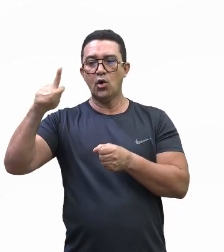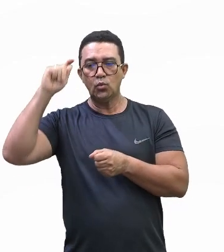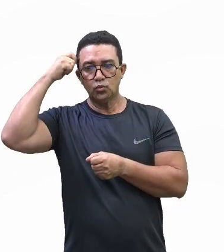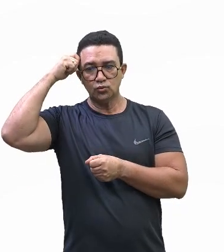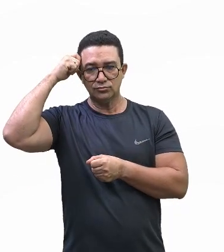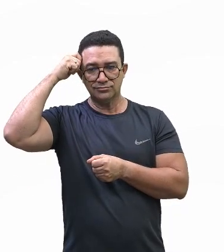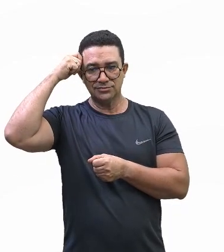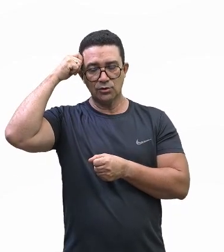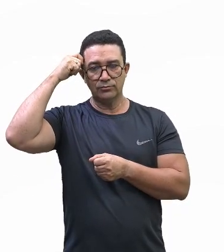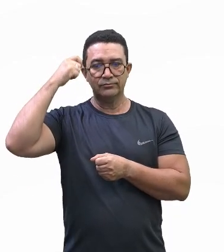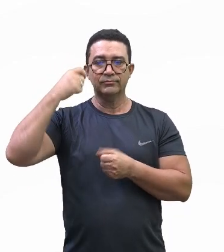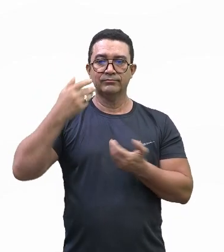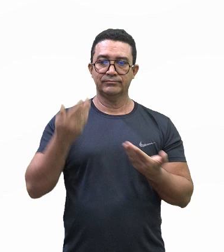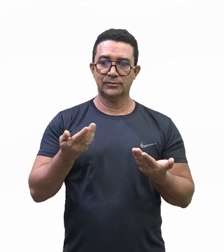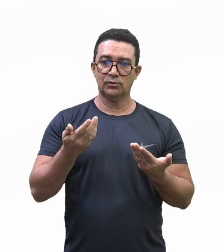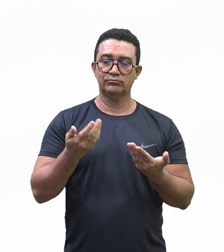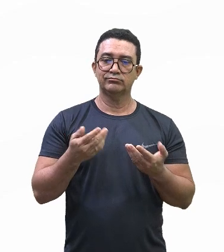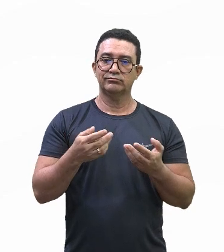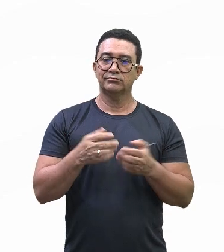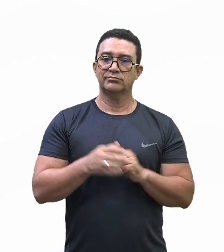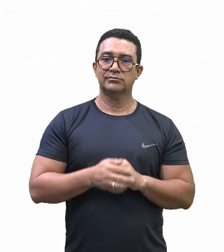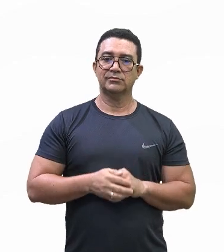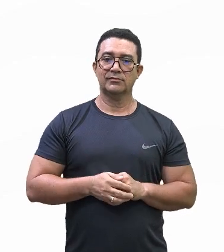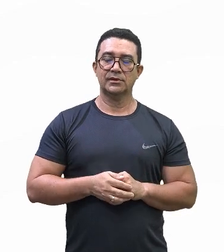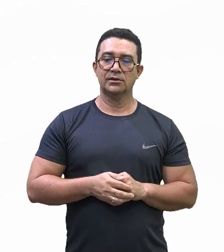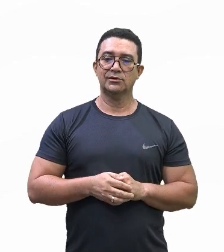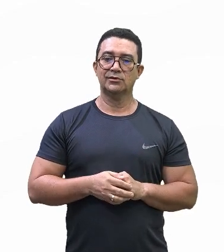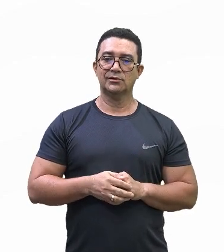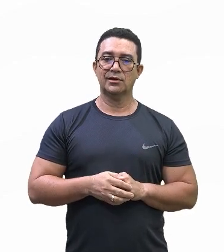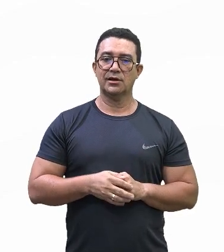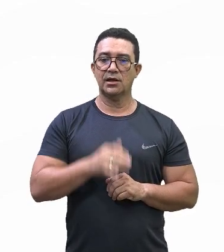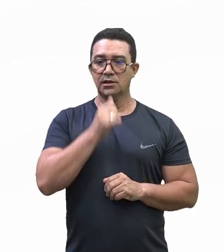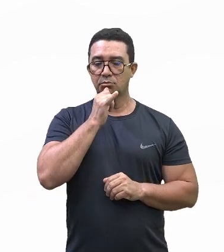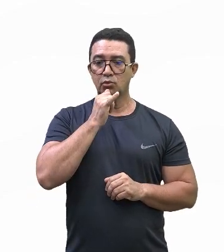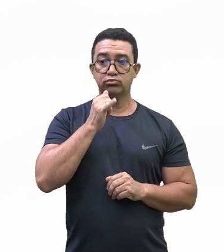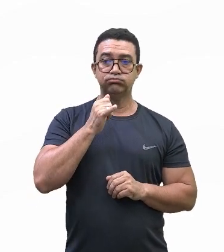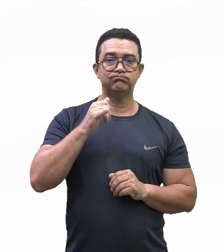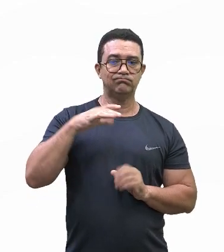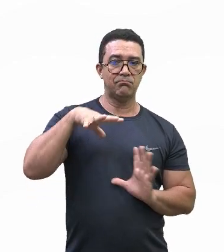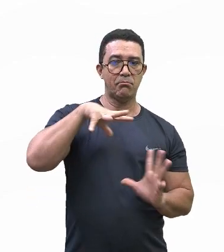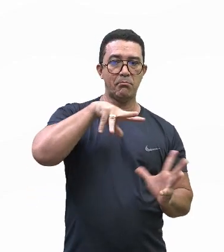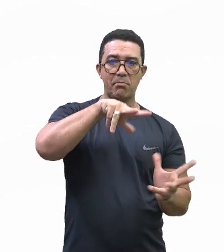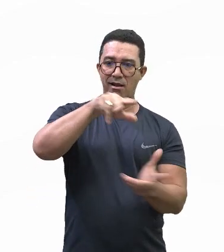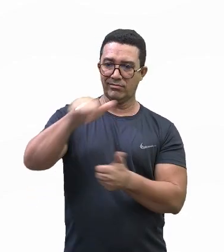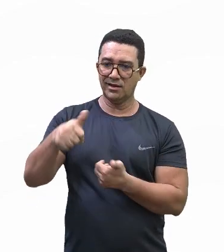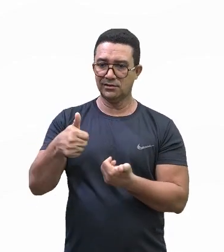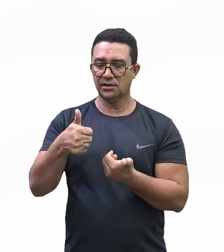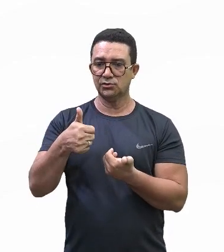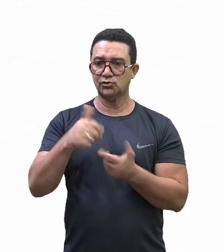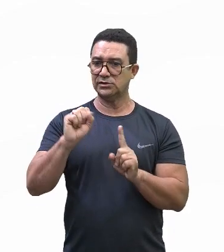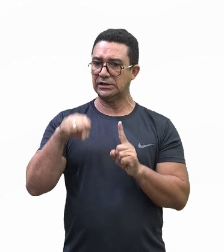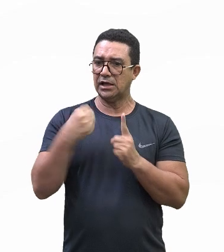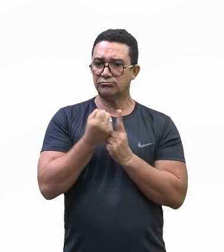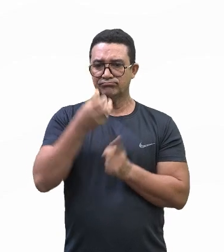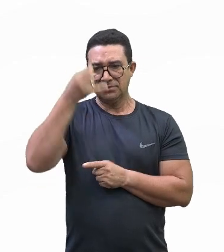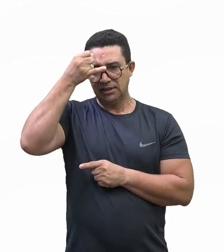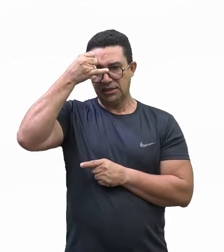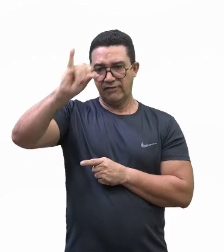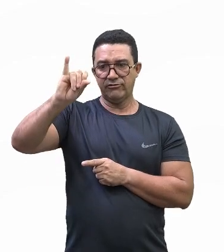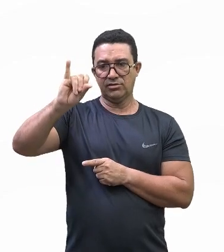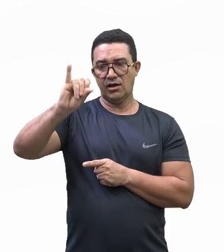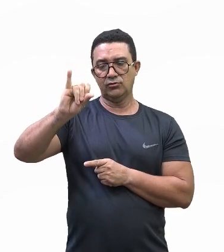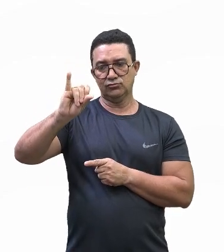tendência é que eles, né, a gente está deixando, né, o planeta, a sociedade está deixando de utilizar esse tipo